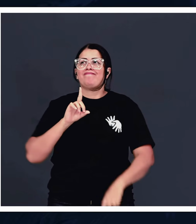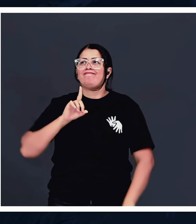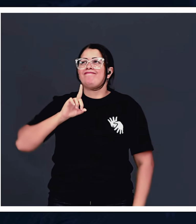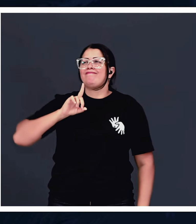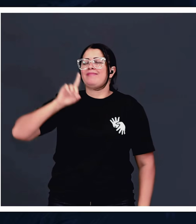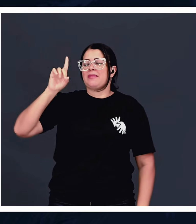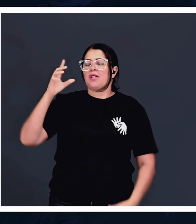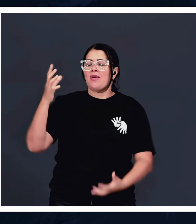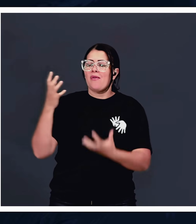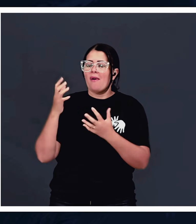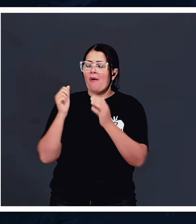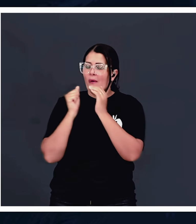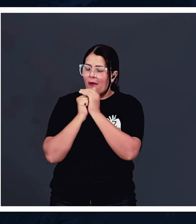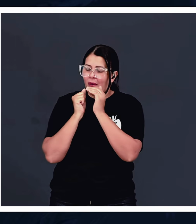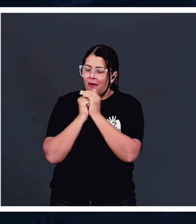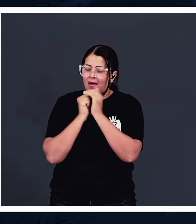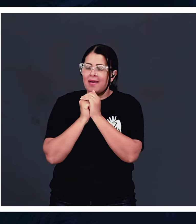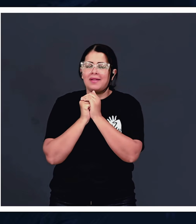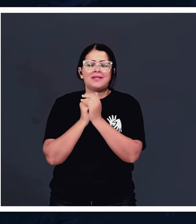Santo. Orem